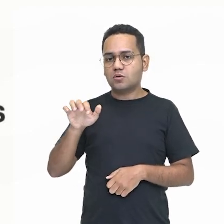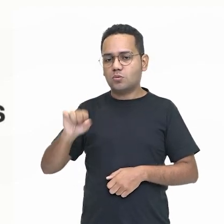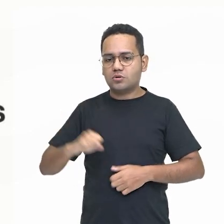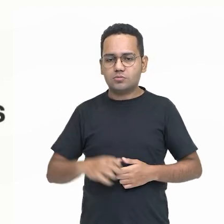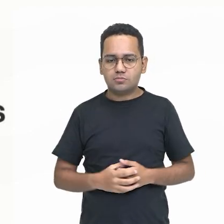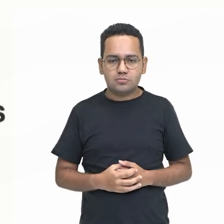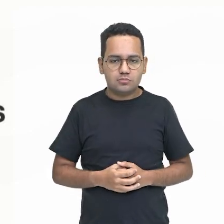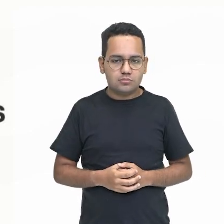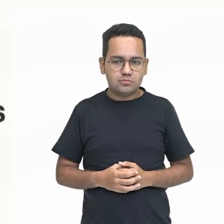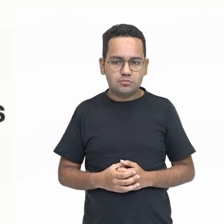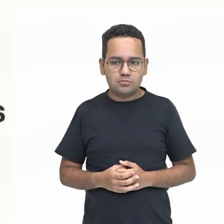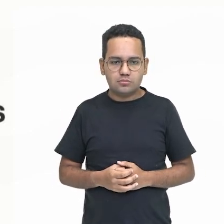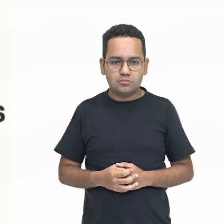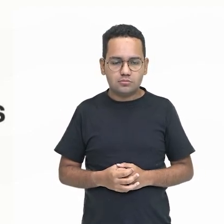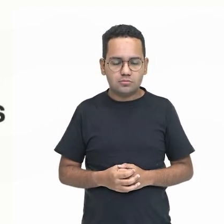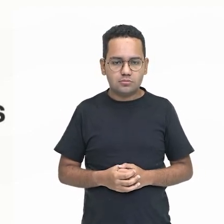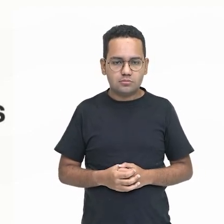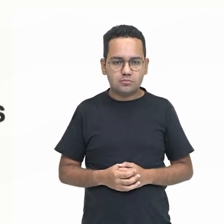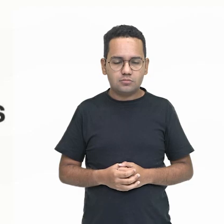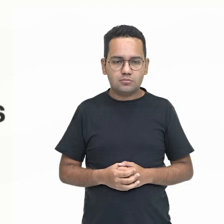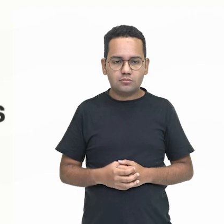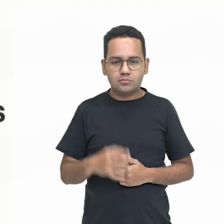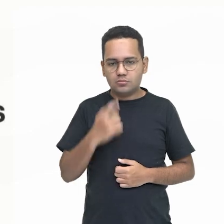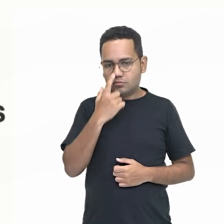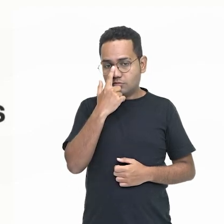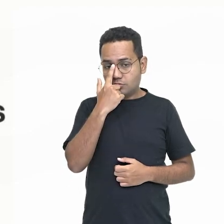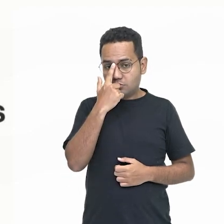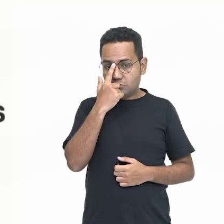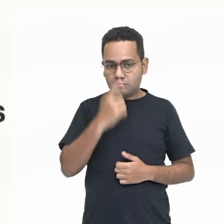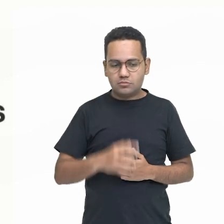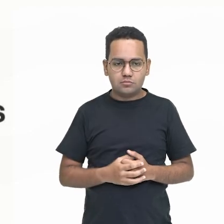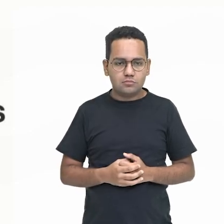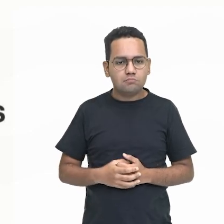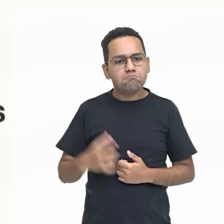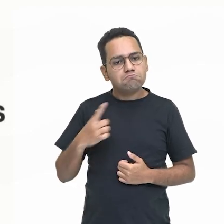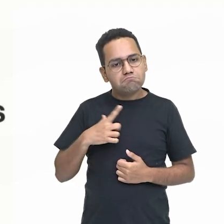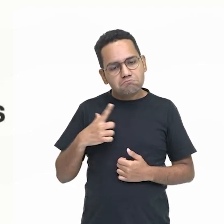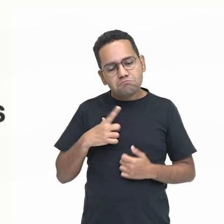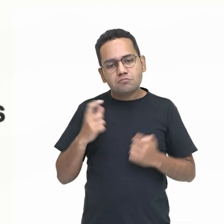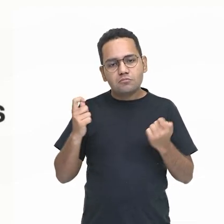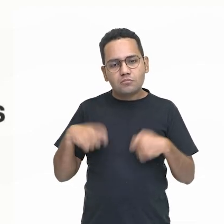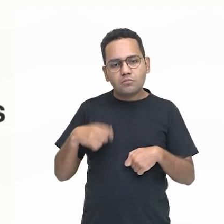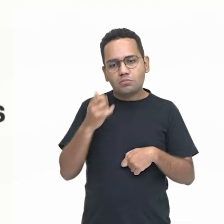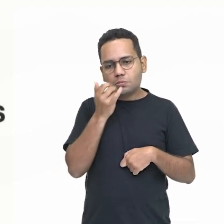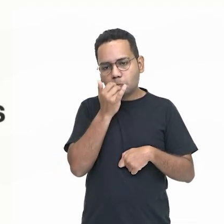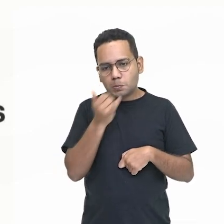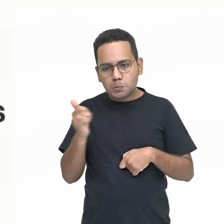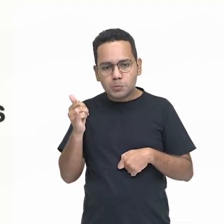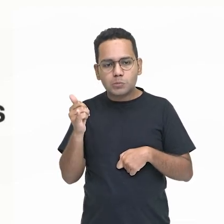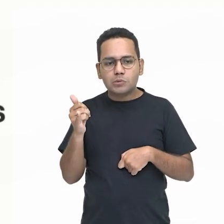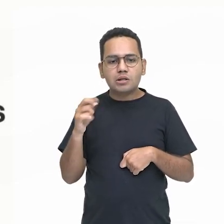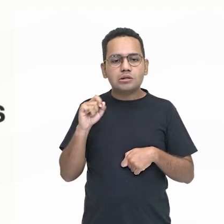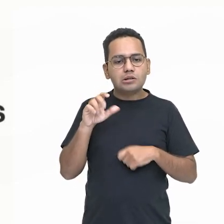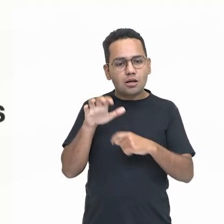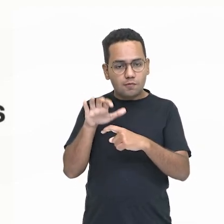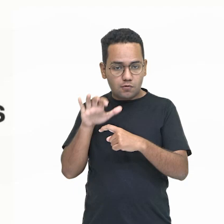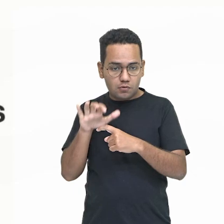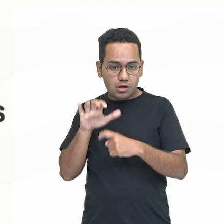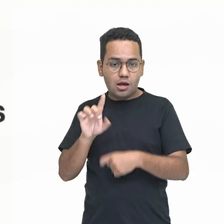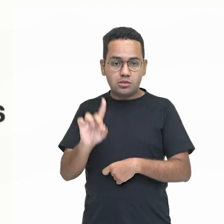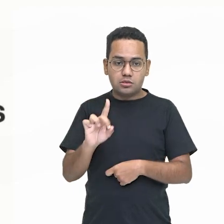elétricas quando submetidas a alguma diferença de potencial. Olha o símbolo dele.